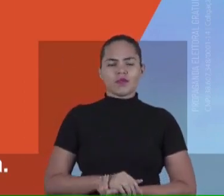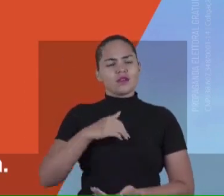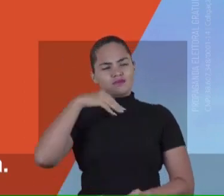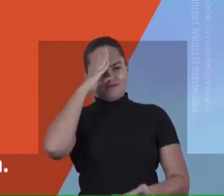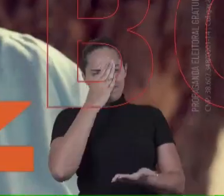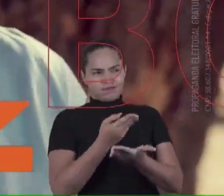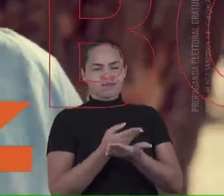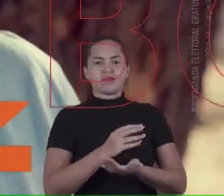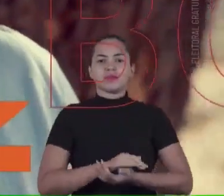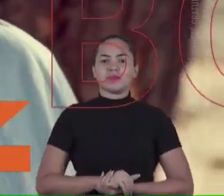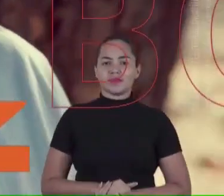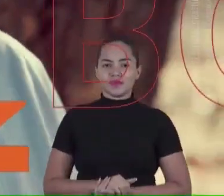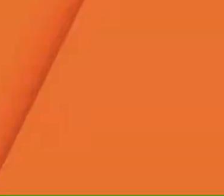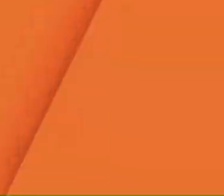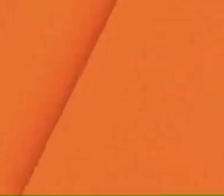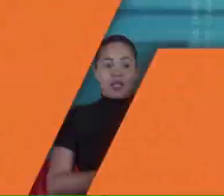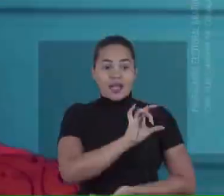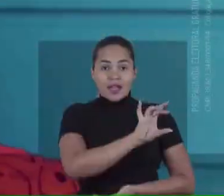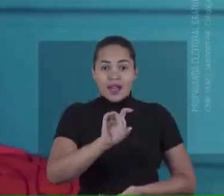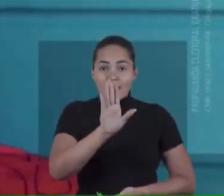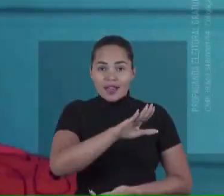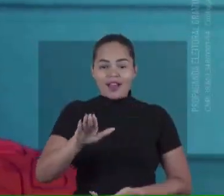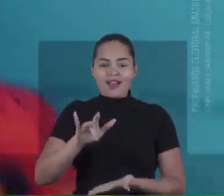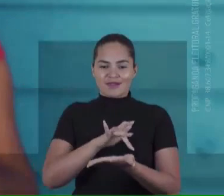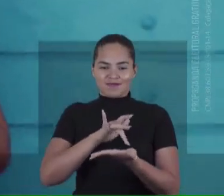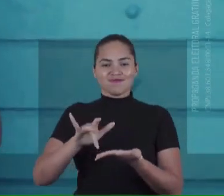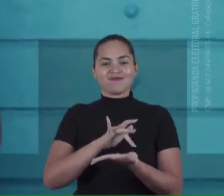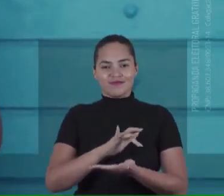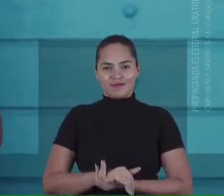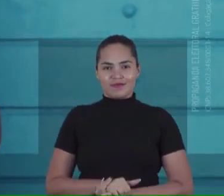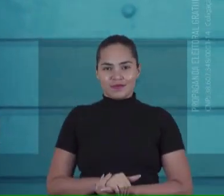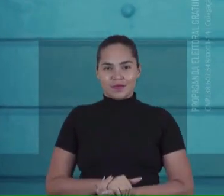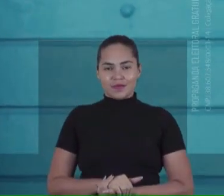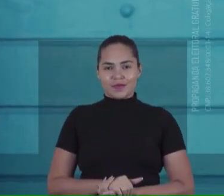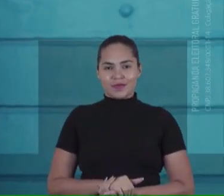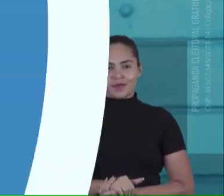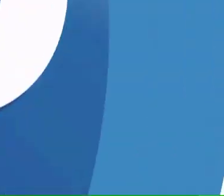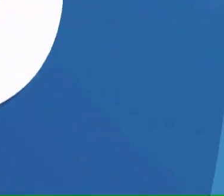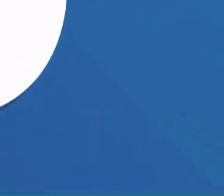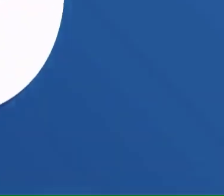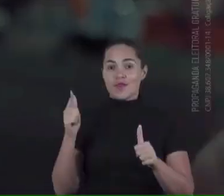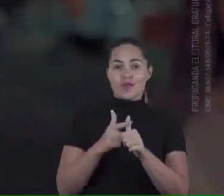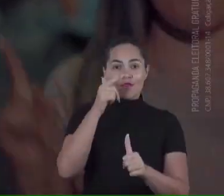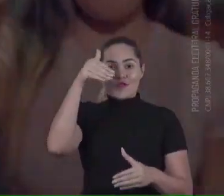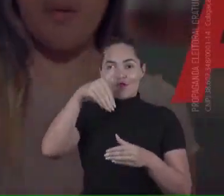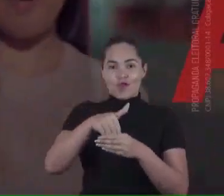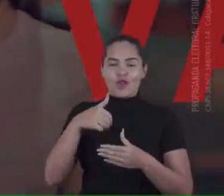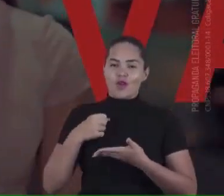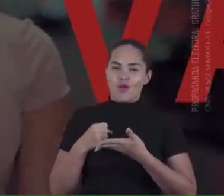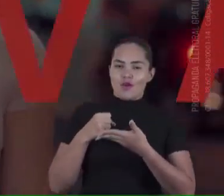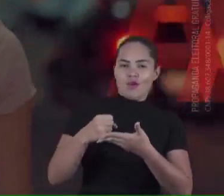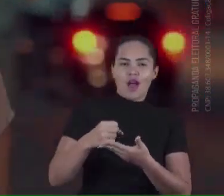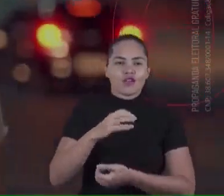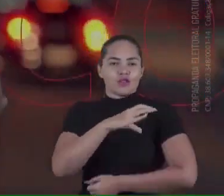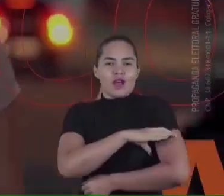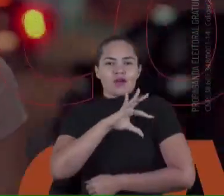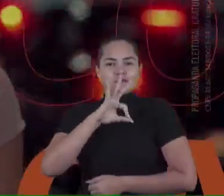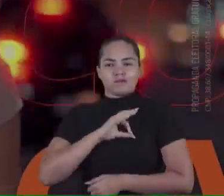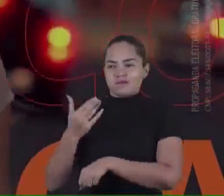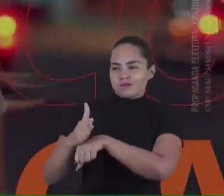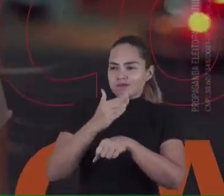nossas crianças da Caucaia. Boto fé! Cada criança um tablet. Meu